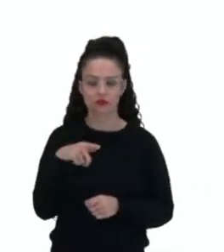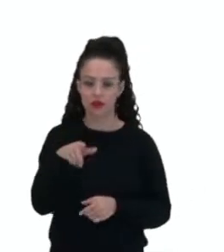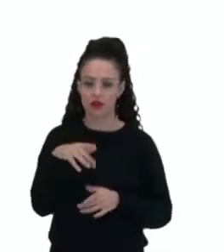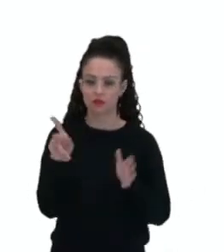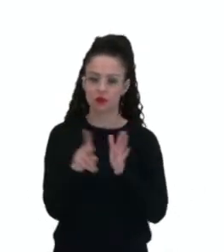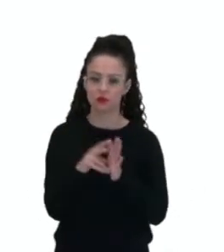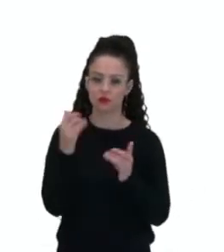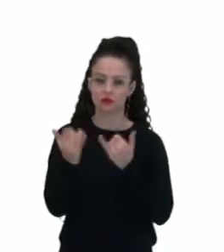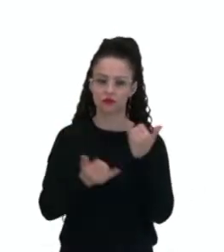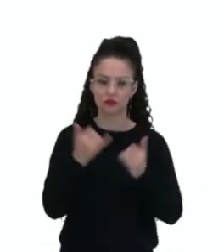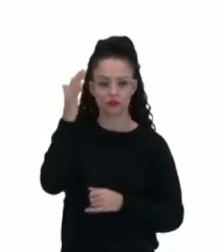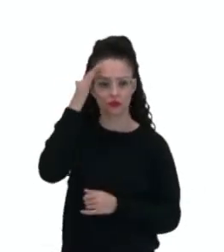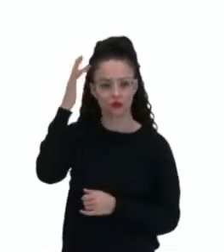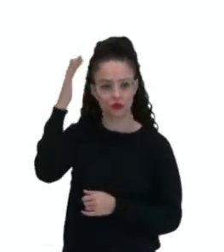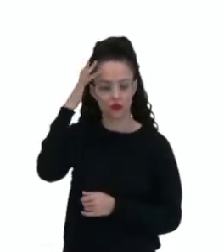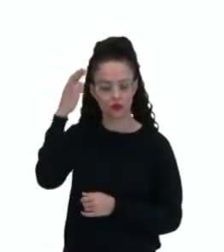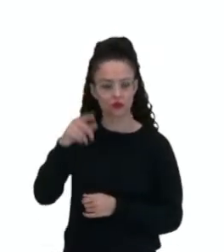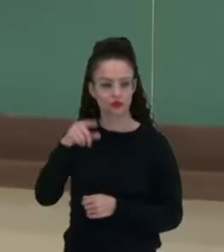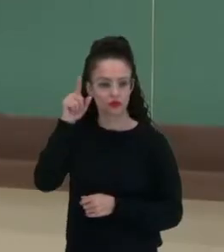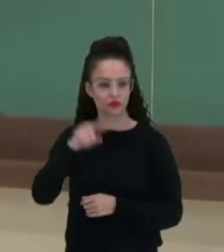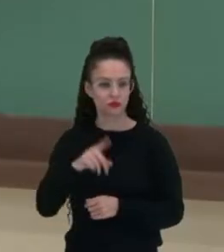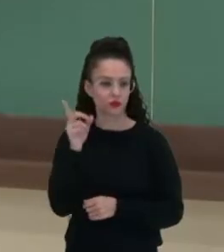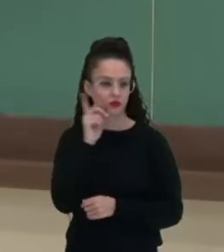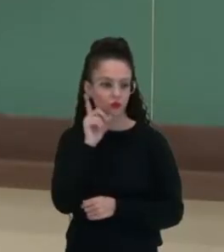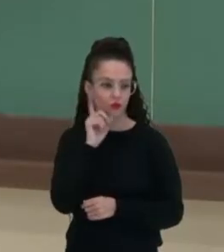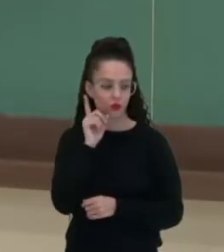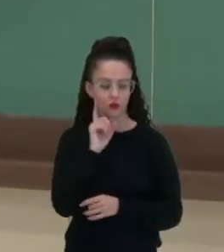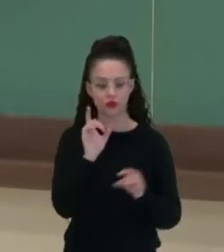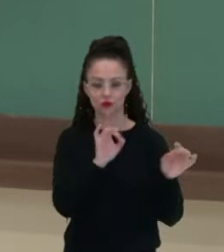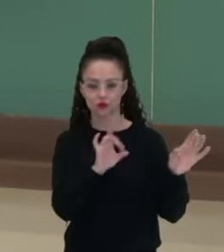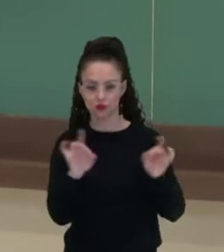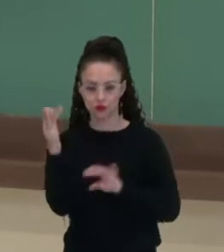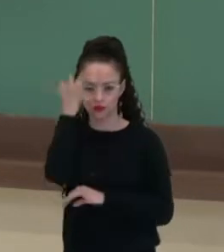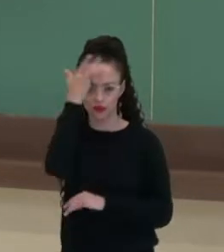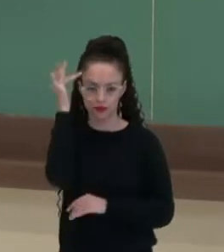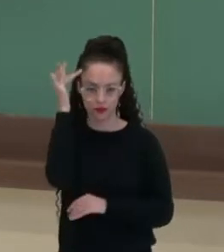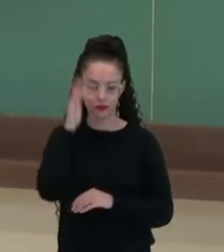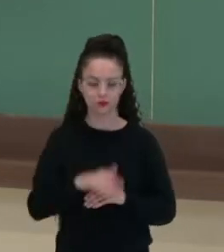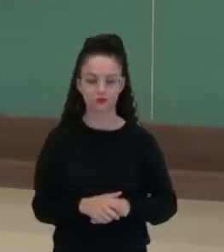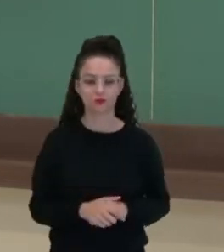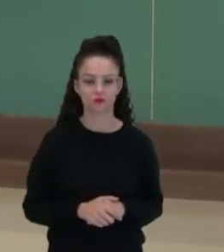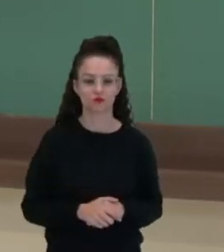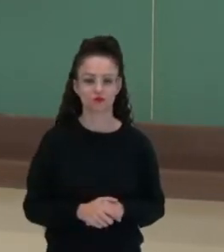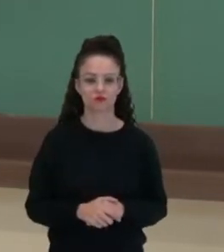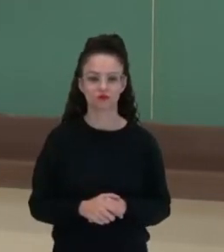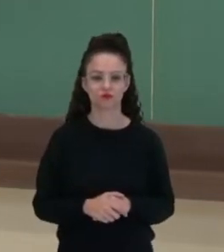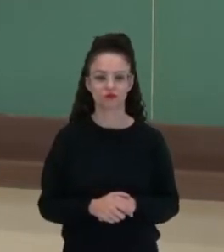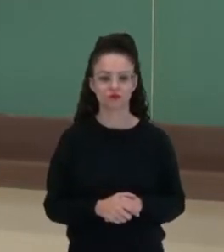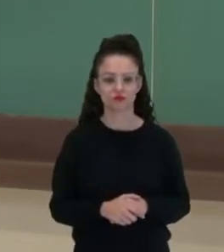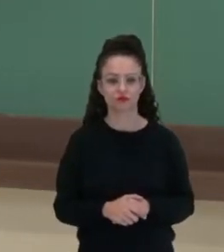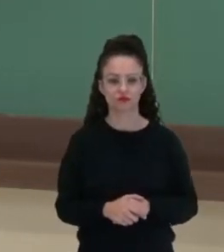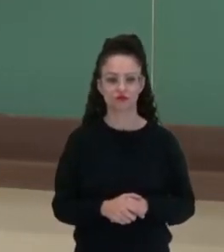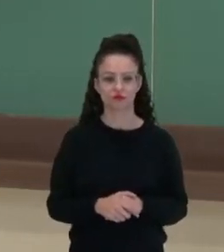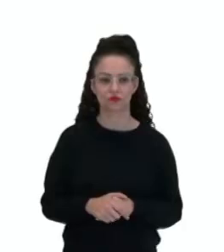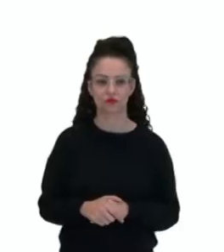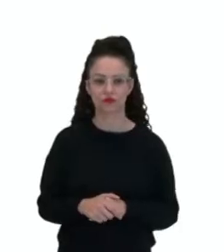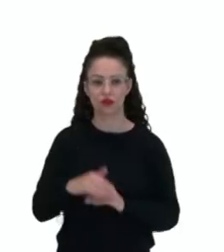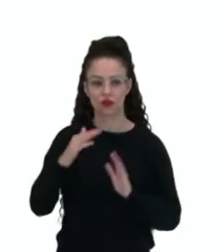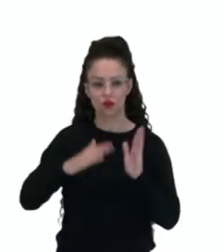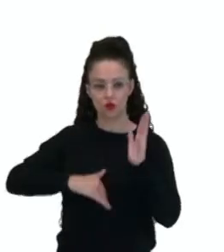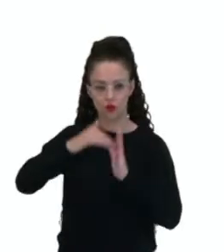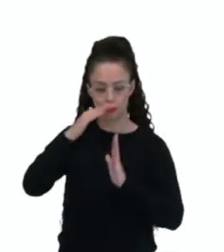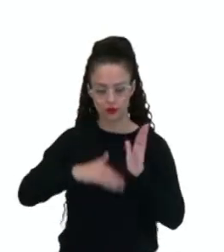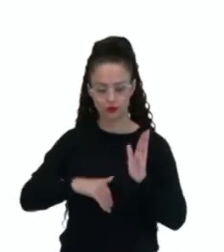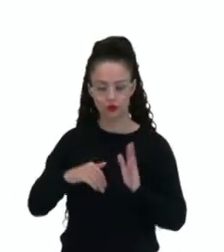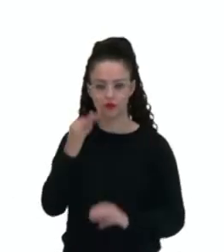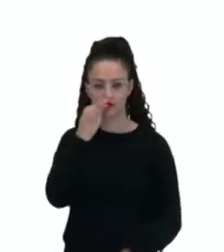brincadeira, dos sonhos e o cotidiano das pessoas sendo representado. O pintor francês